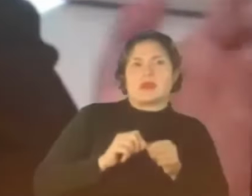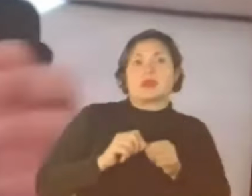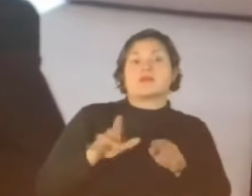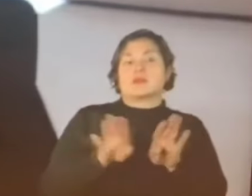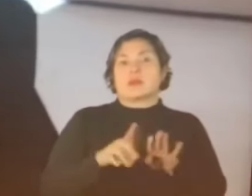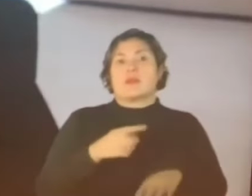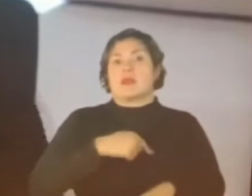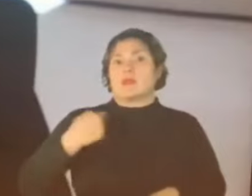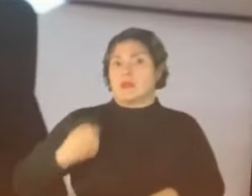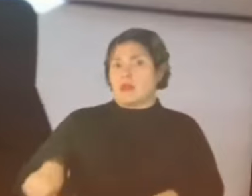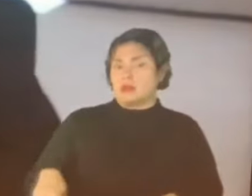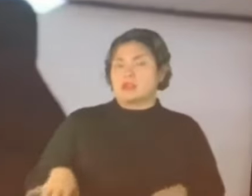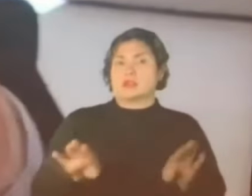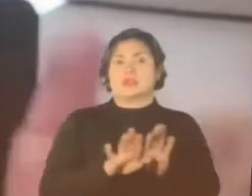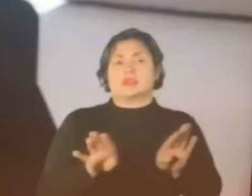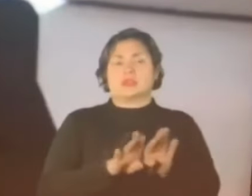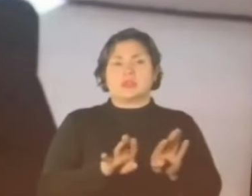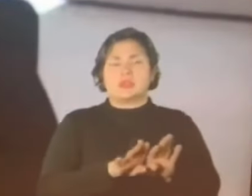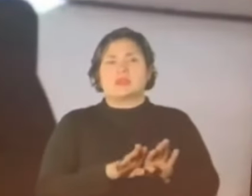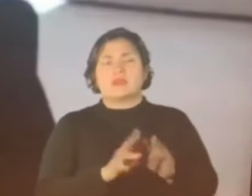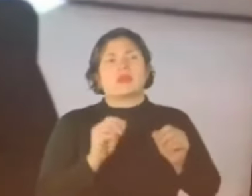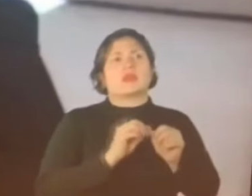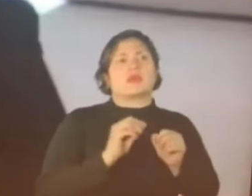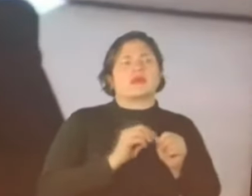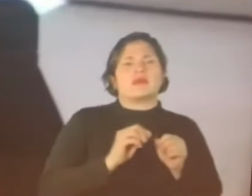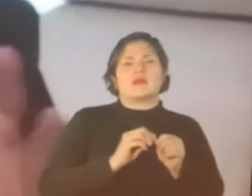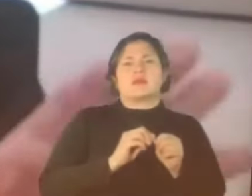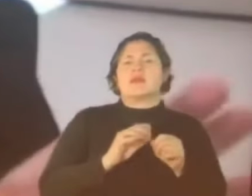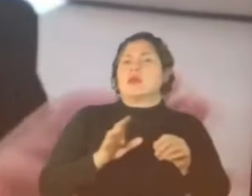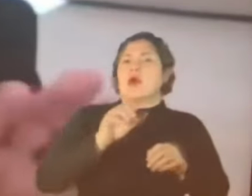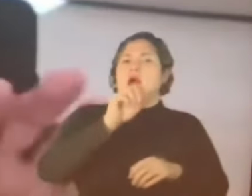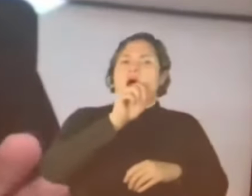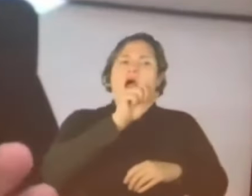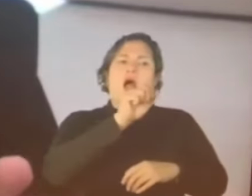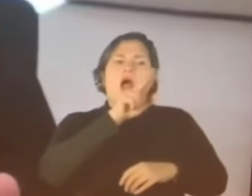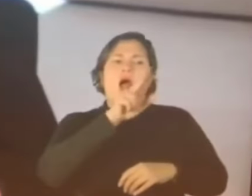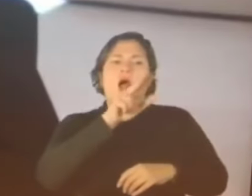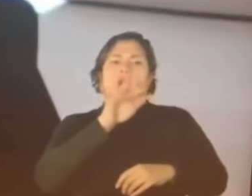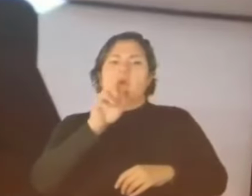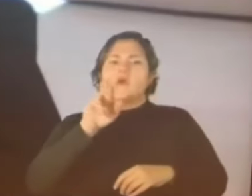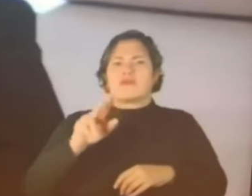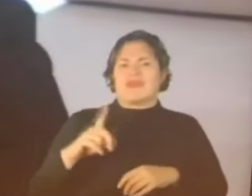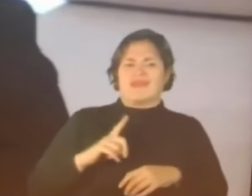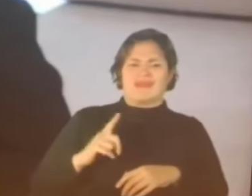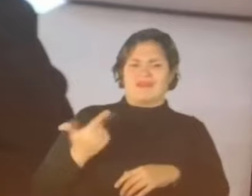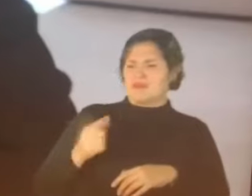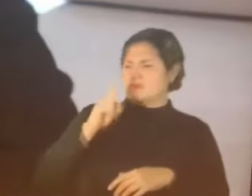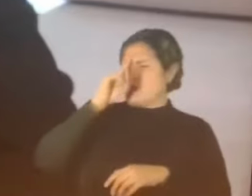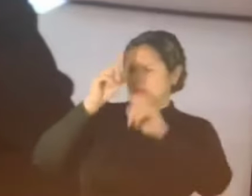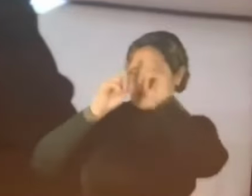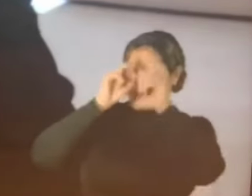guerras comerciais, as questões de patente. Lawfare não tem ideologia. Na verdade, lawfare